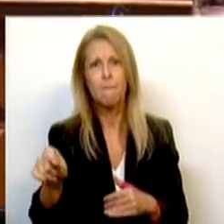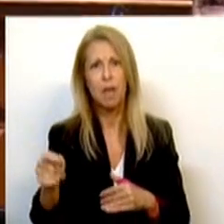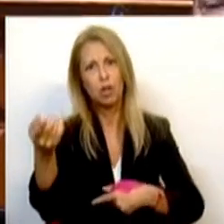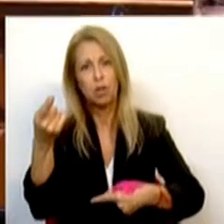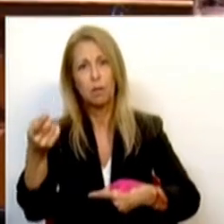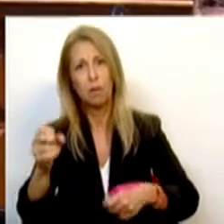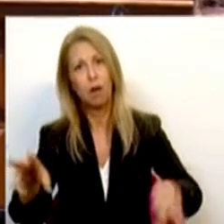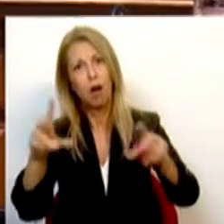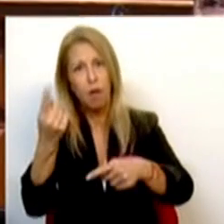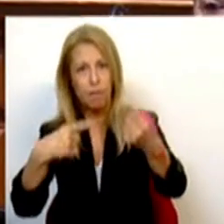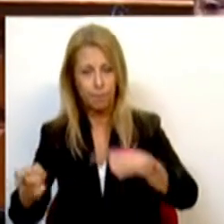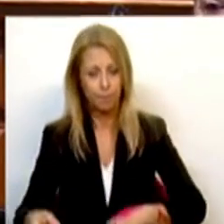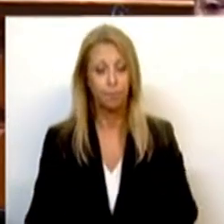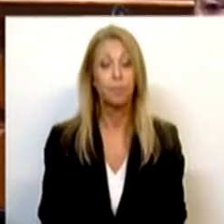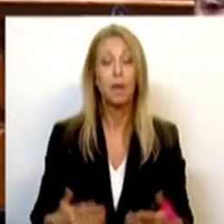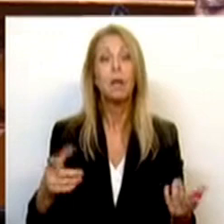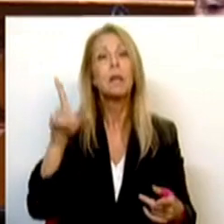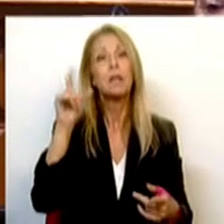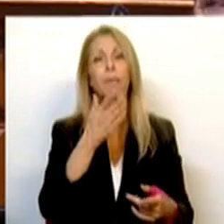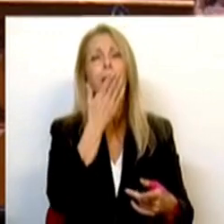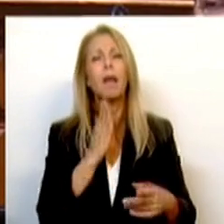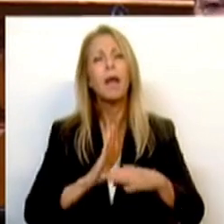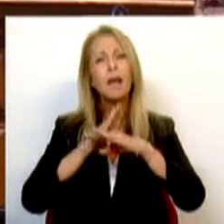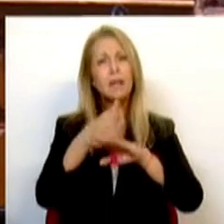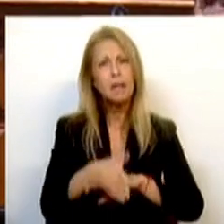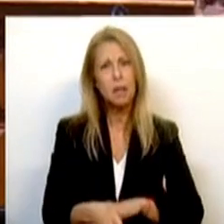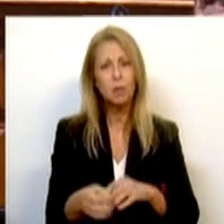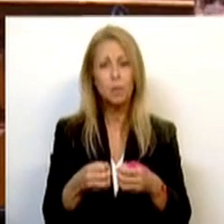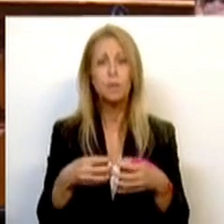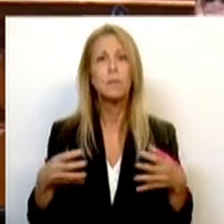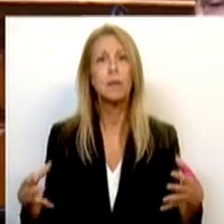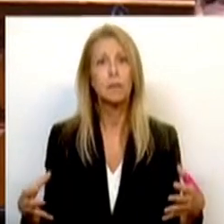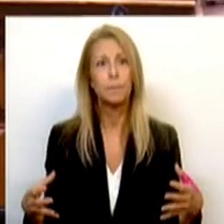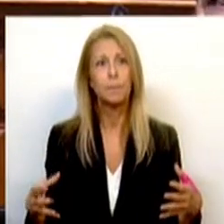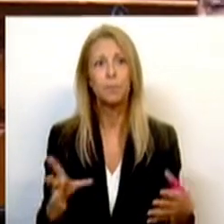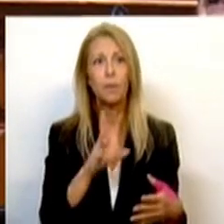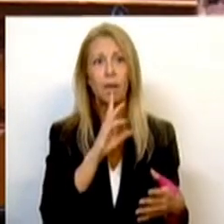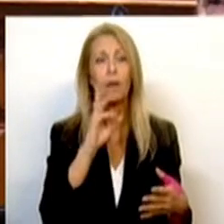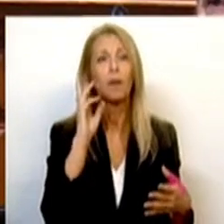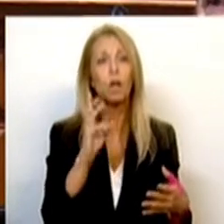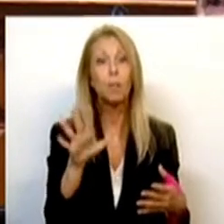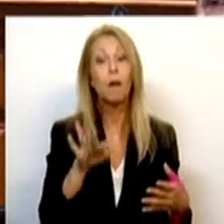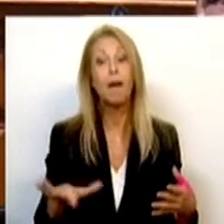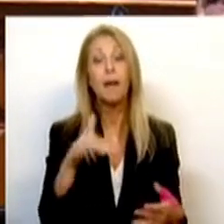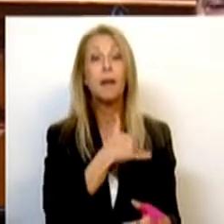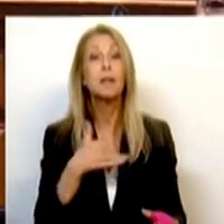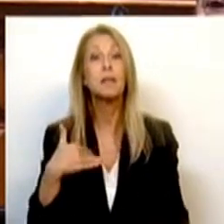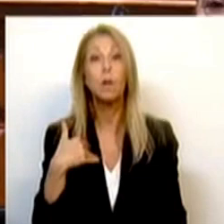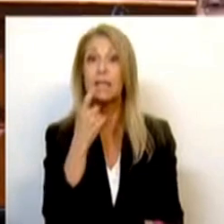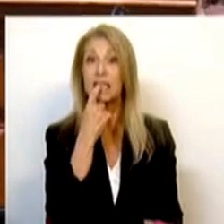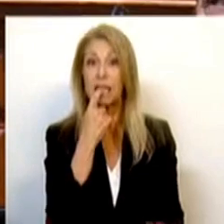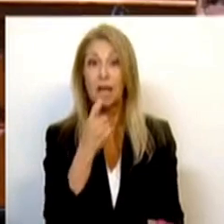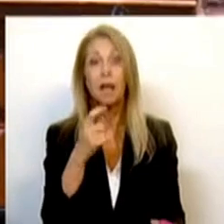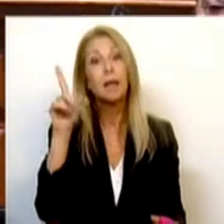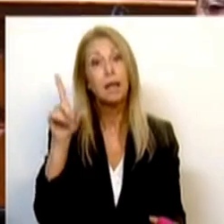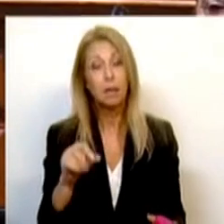também, numa questão de acesso, no alargamento das respectivas respostas para a área da saúde oral e também para a